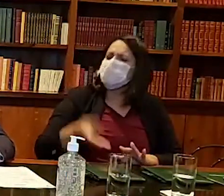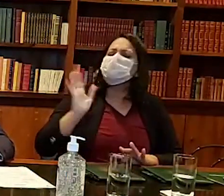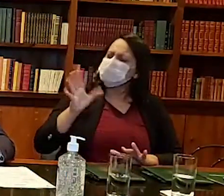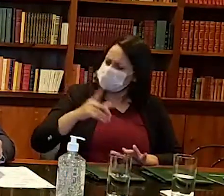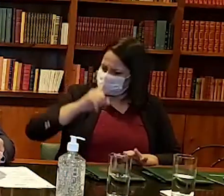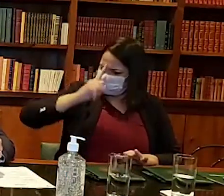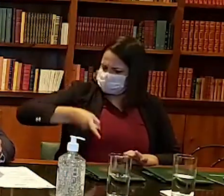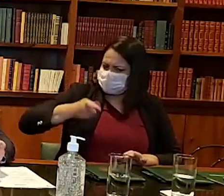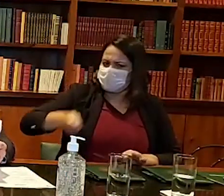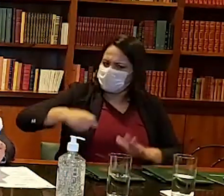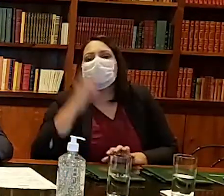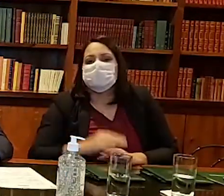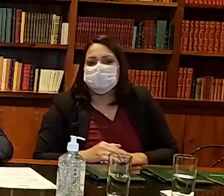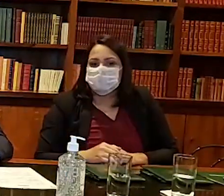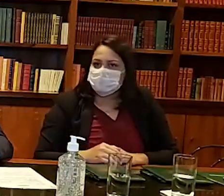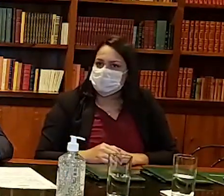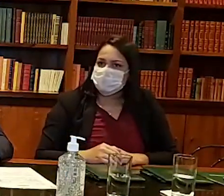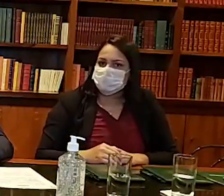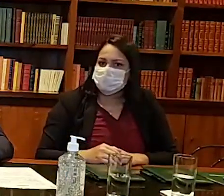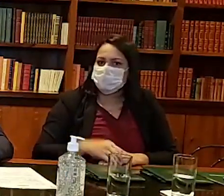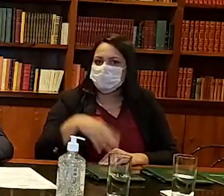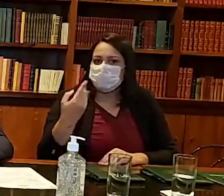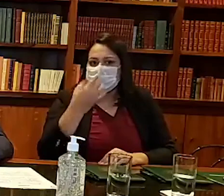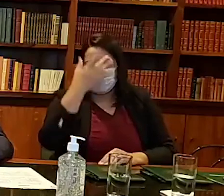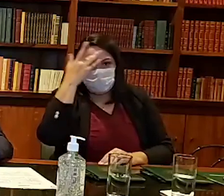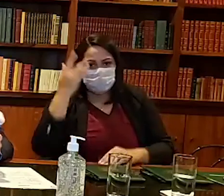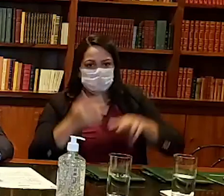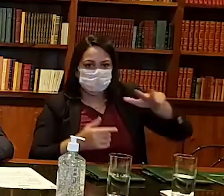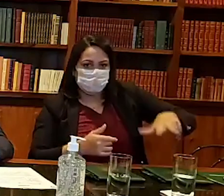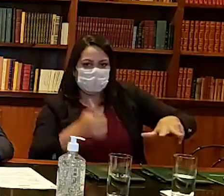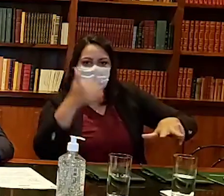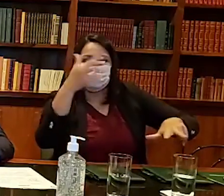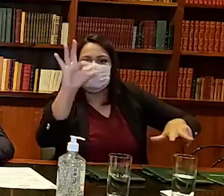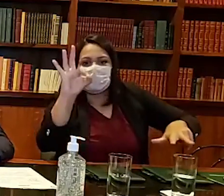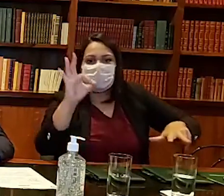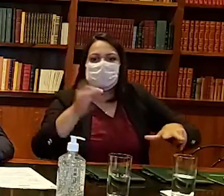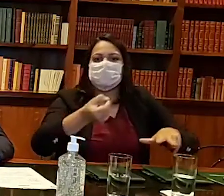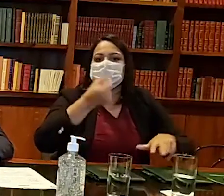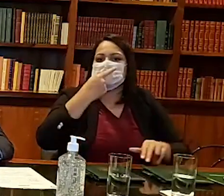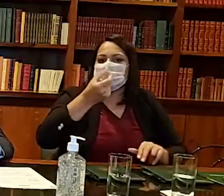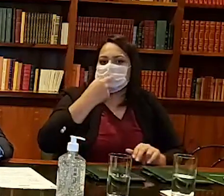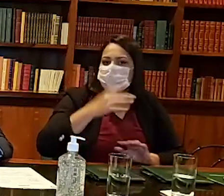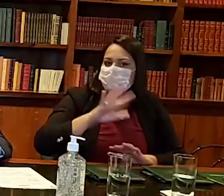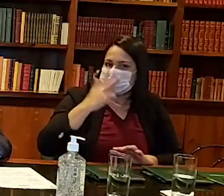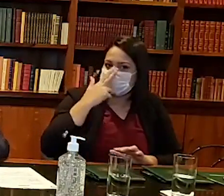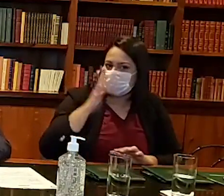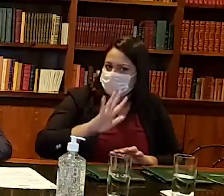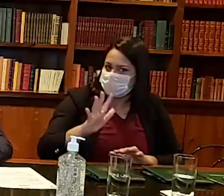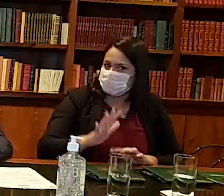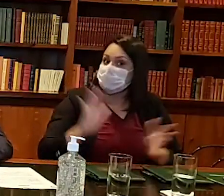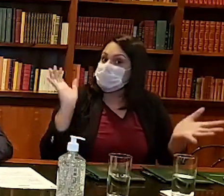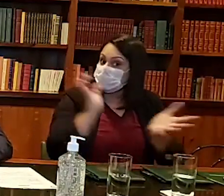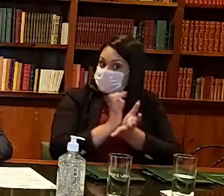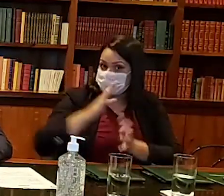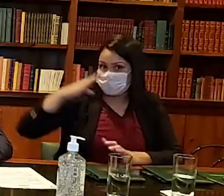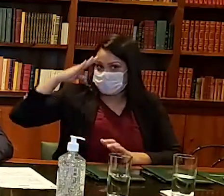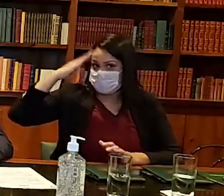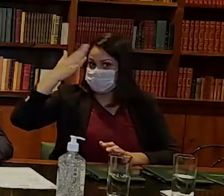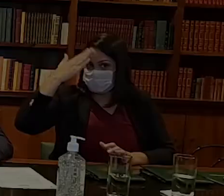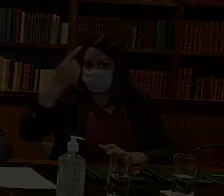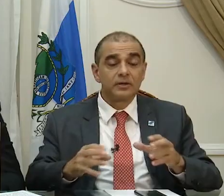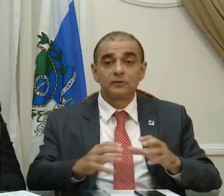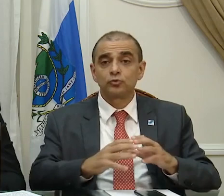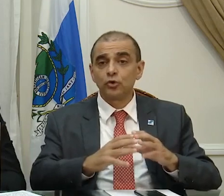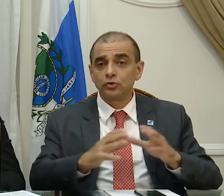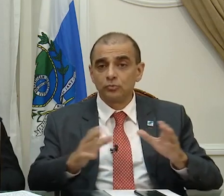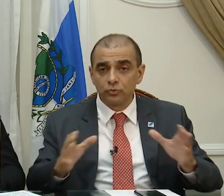dada a ordem, está todo vapor. Um paciente pelo outro, 10 comprimidos, dá conta do recado aí. E pelo Exército, você sabe, né? O preço é lá embaixo.